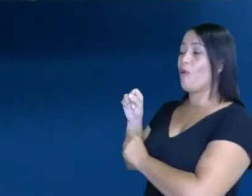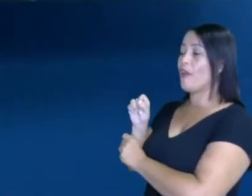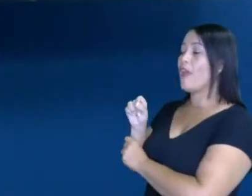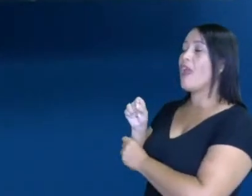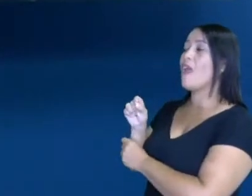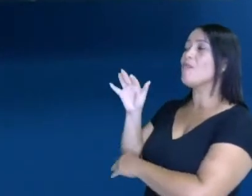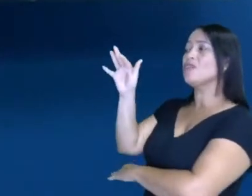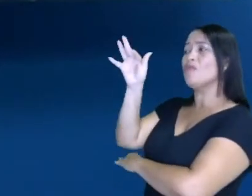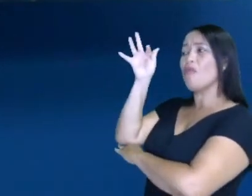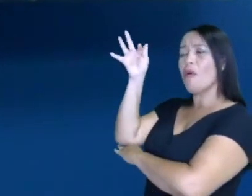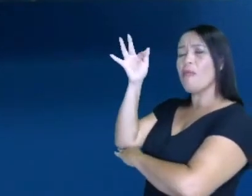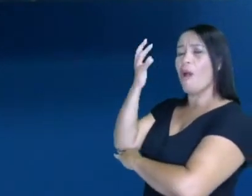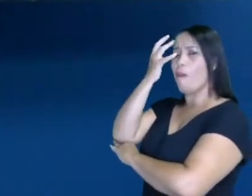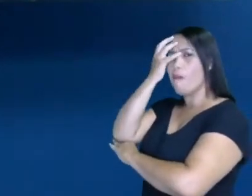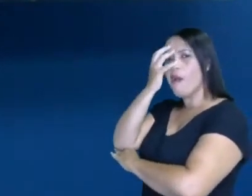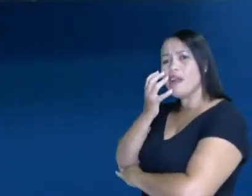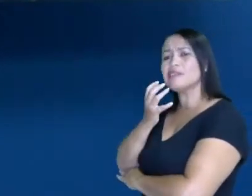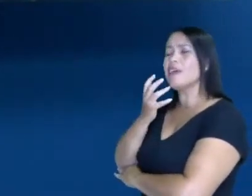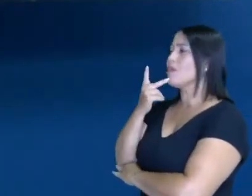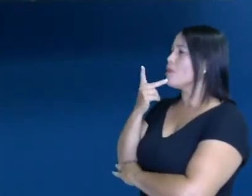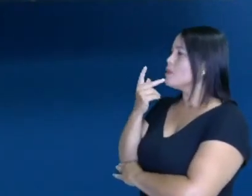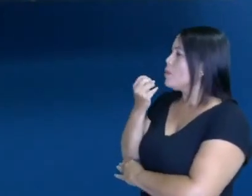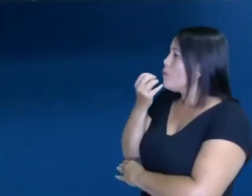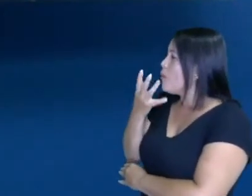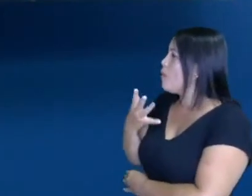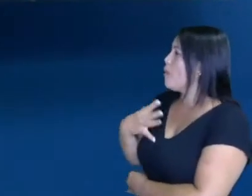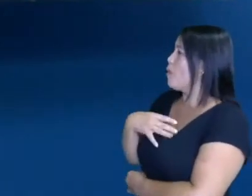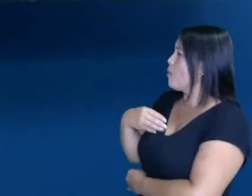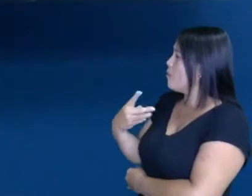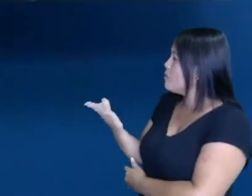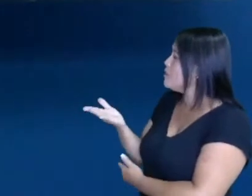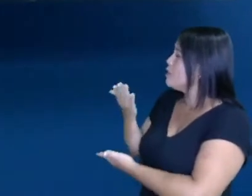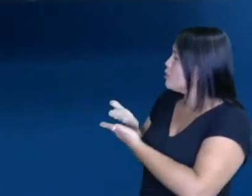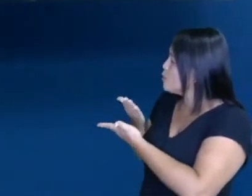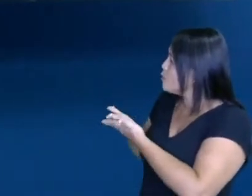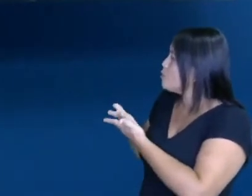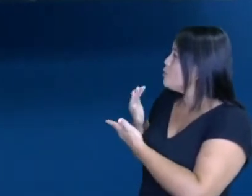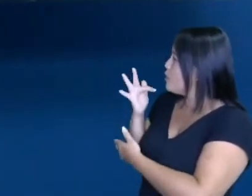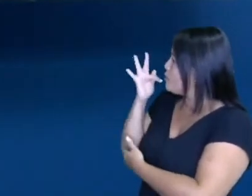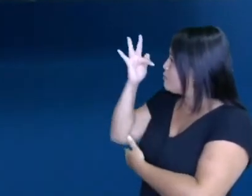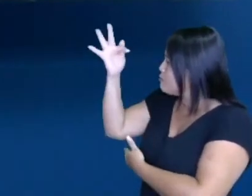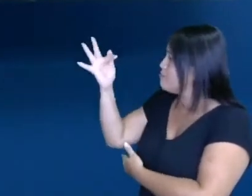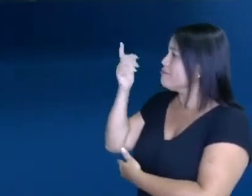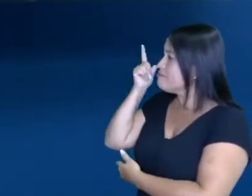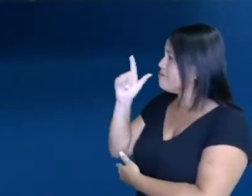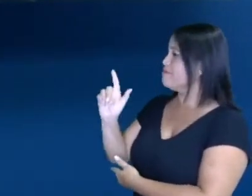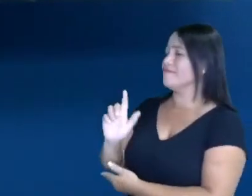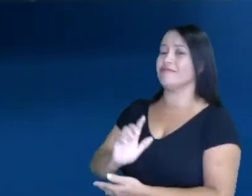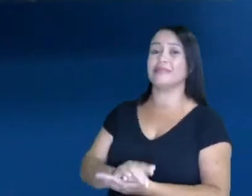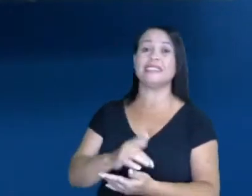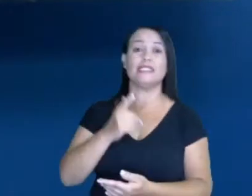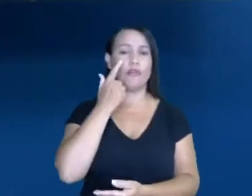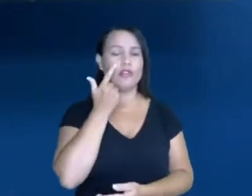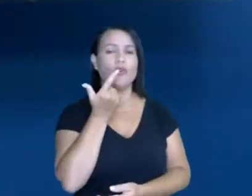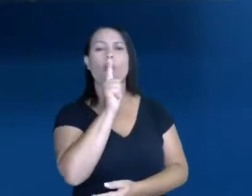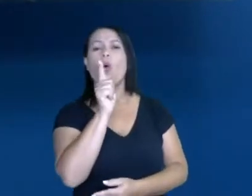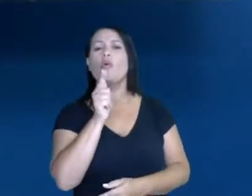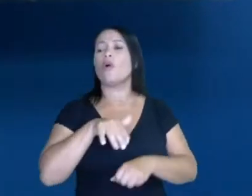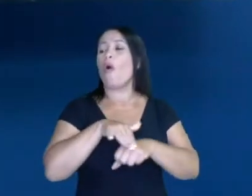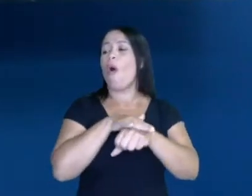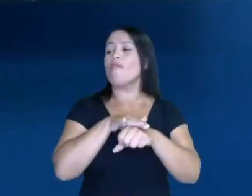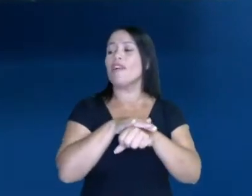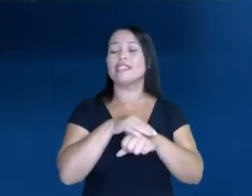formal, uma linguagem mais séria. Que coisa boa, meu filho, estude bastante para ter sucesso. Outro